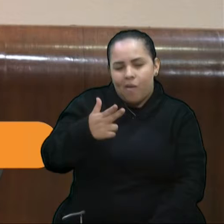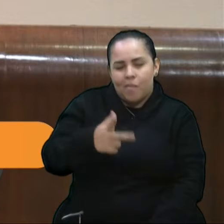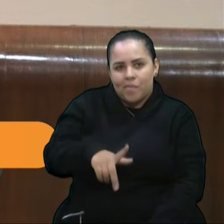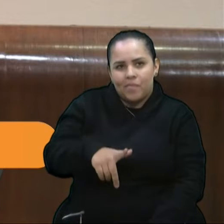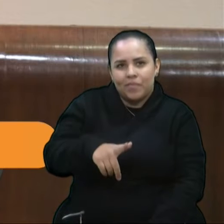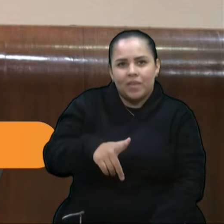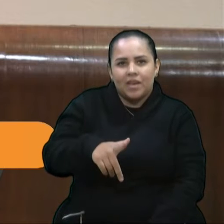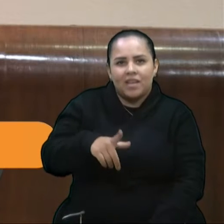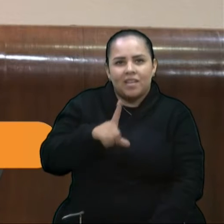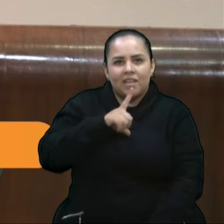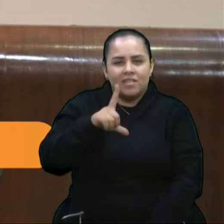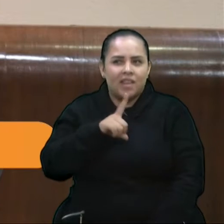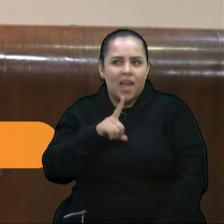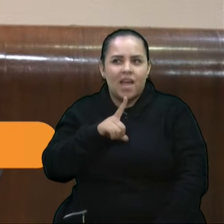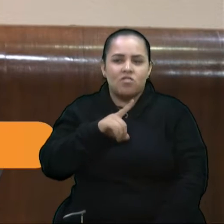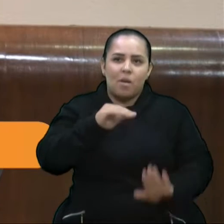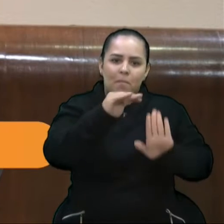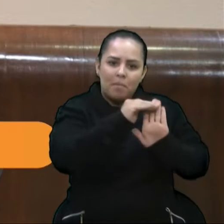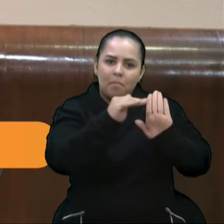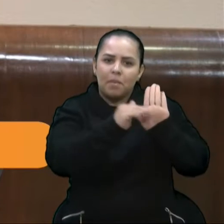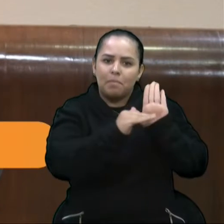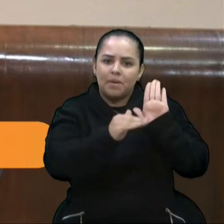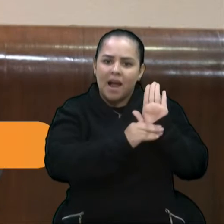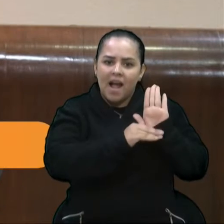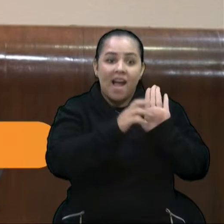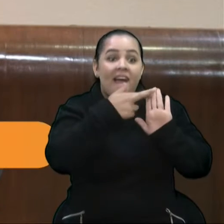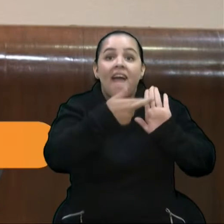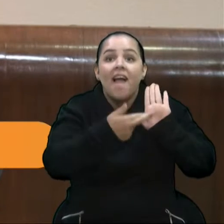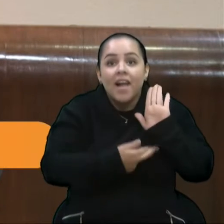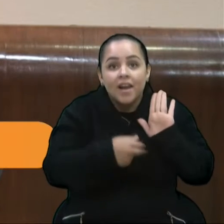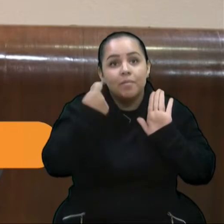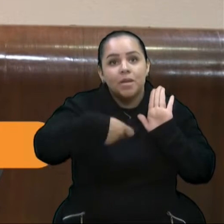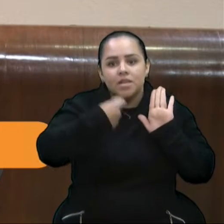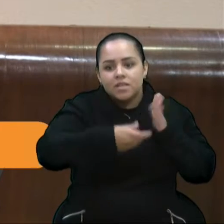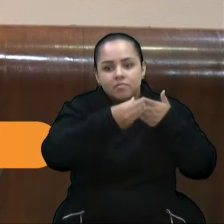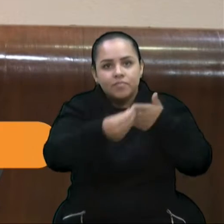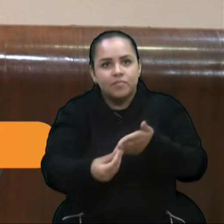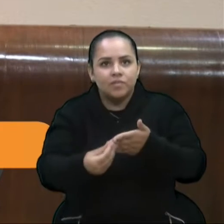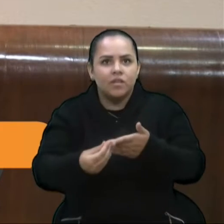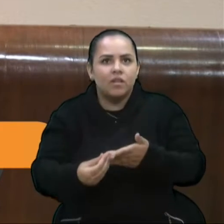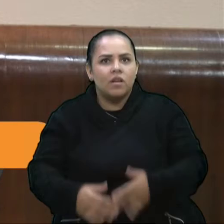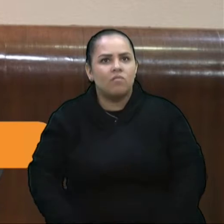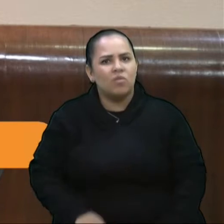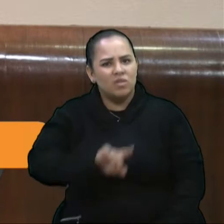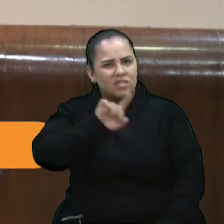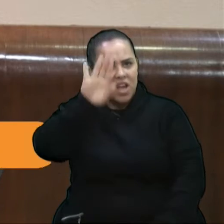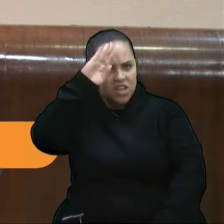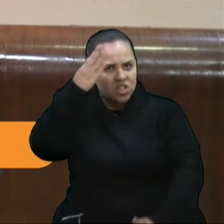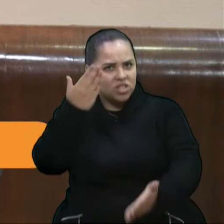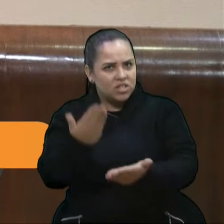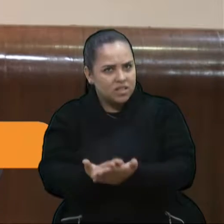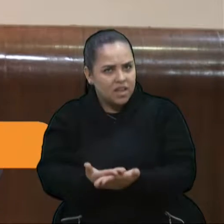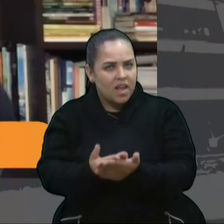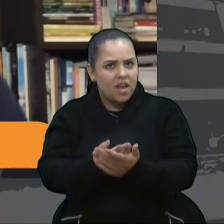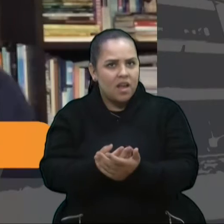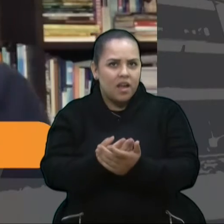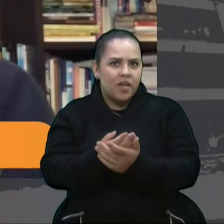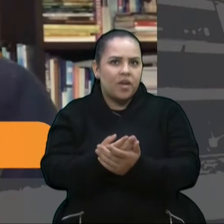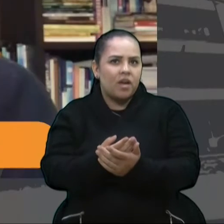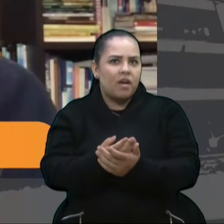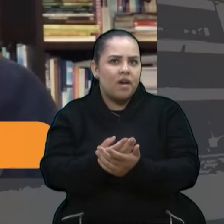os meios de comunicação ou a grande mídia, ela estaria agindo incorretamente?